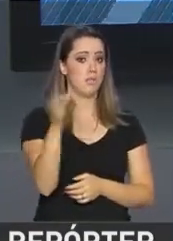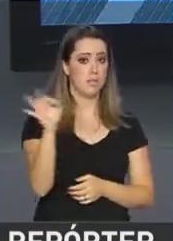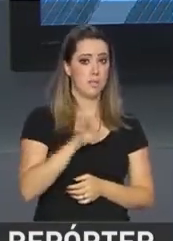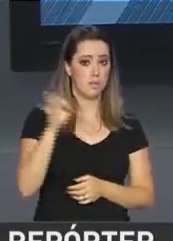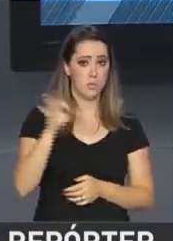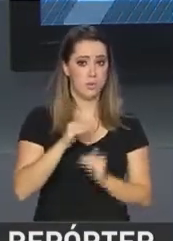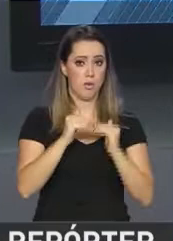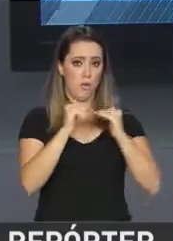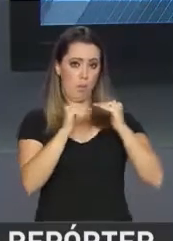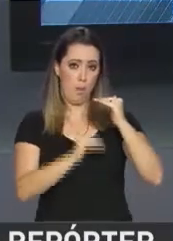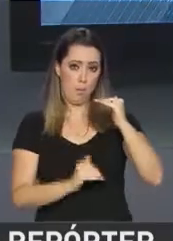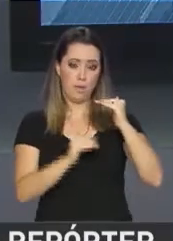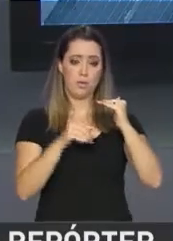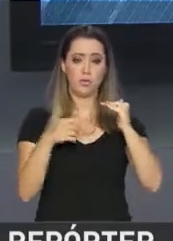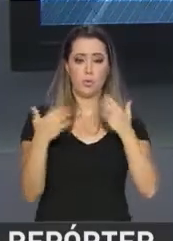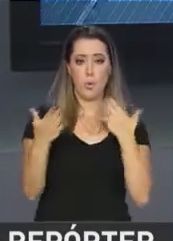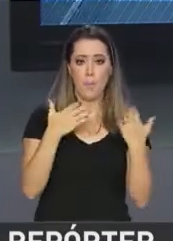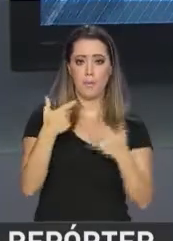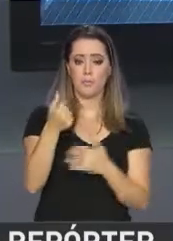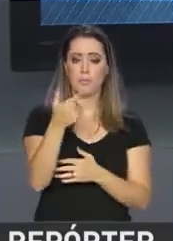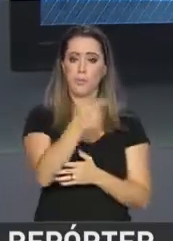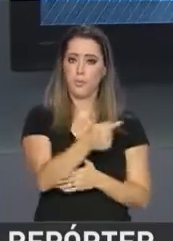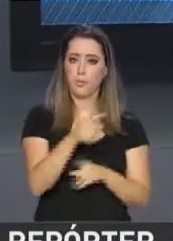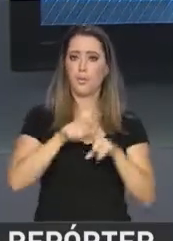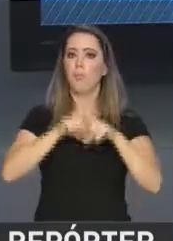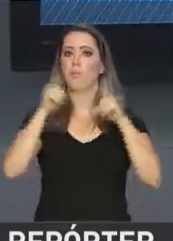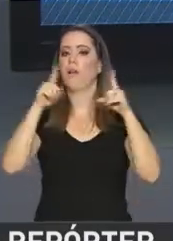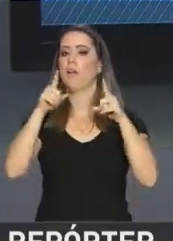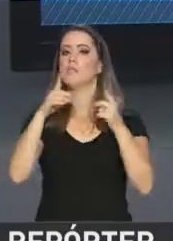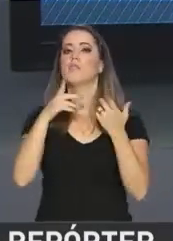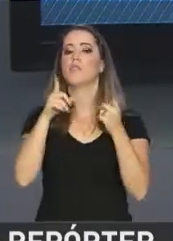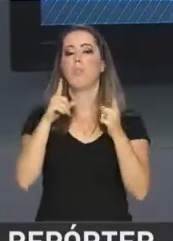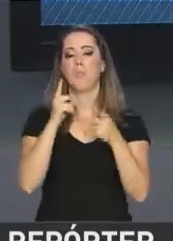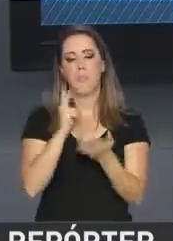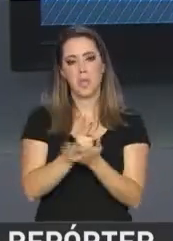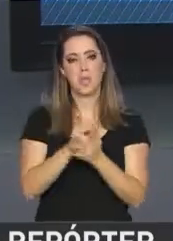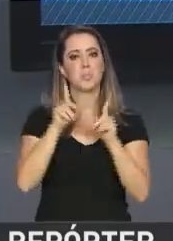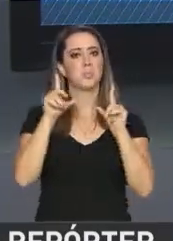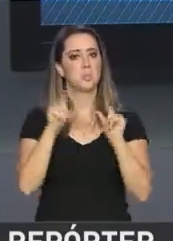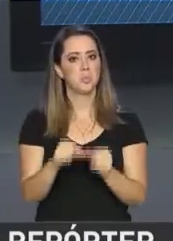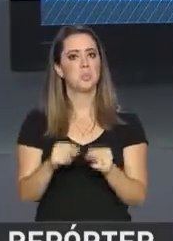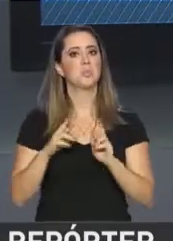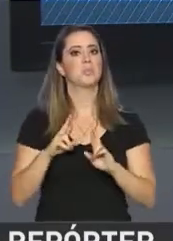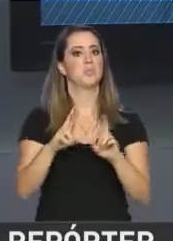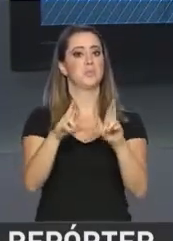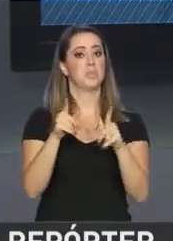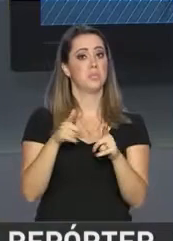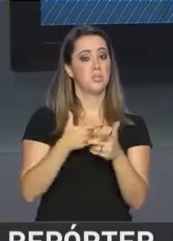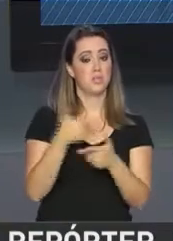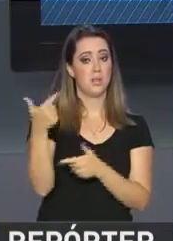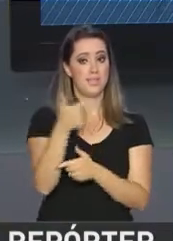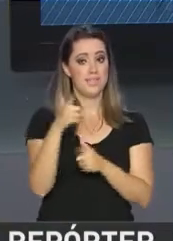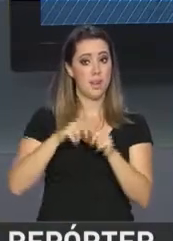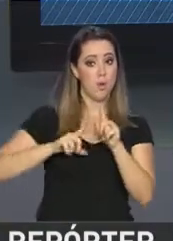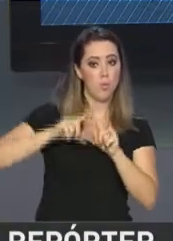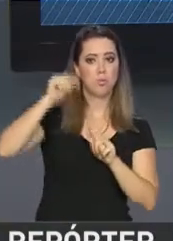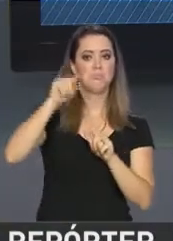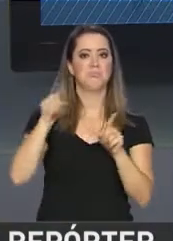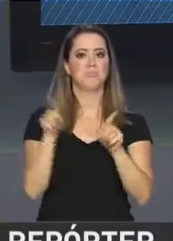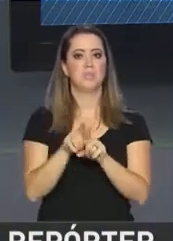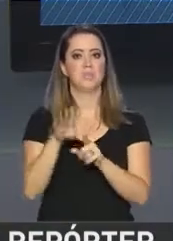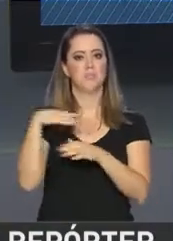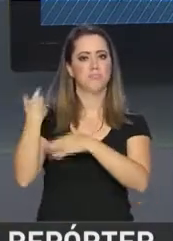inferior ao obtido em 2007 mas apesar da queda a estimativa é a segunda maior da série histórica iniciada